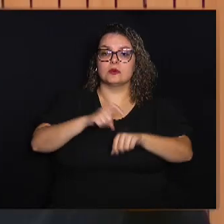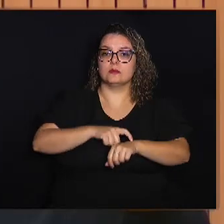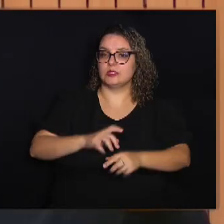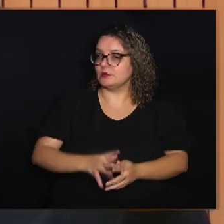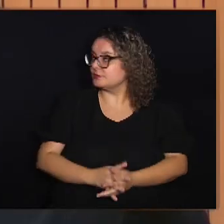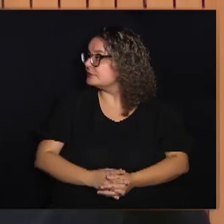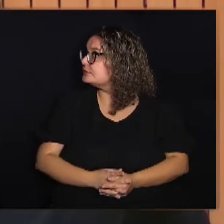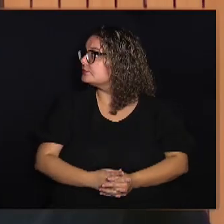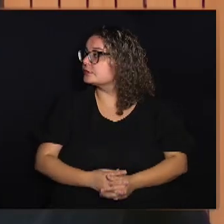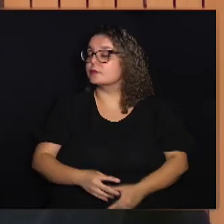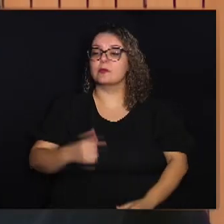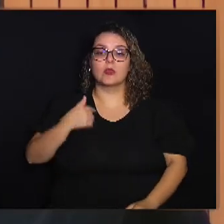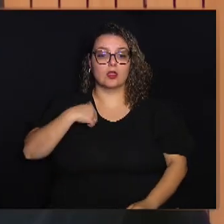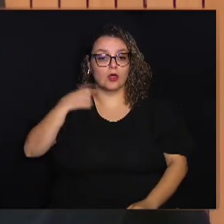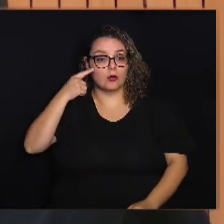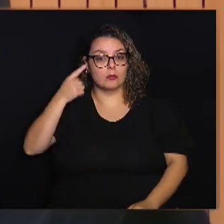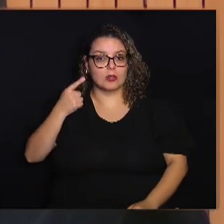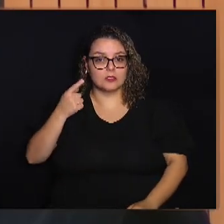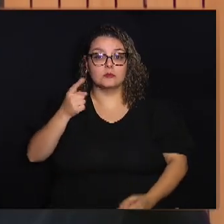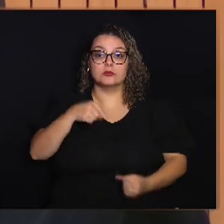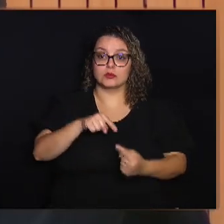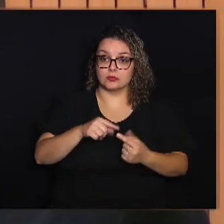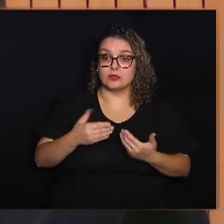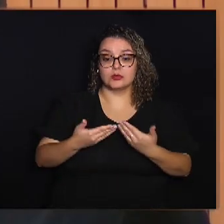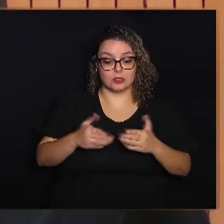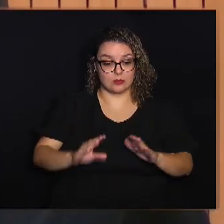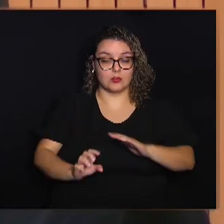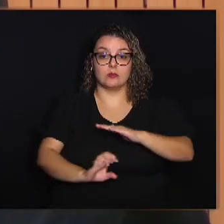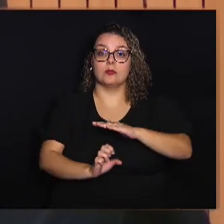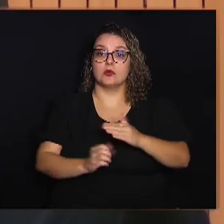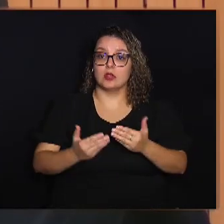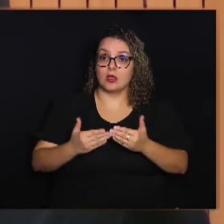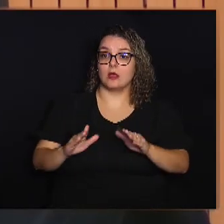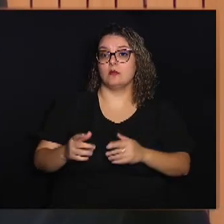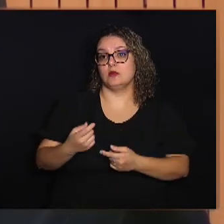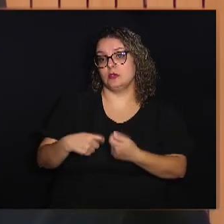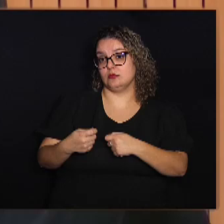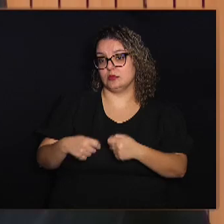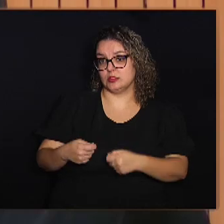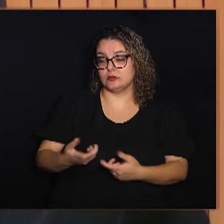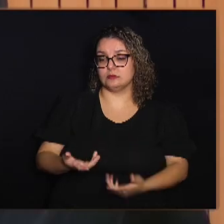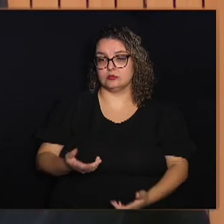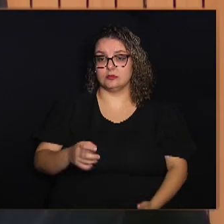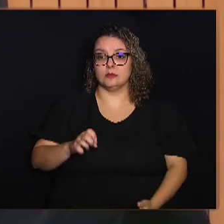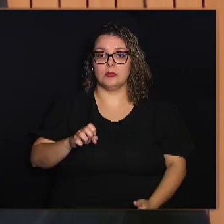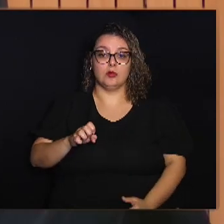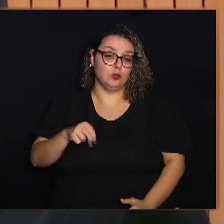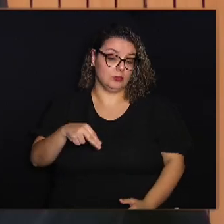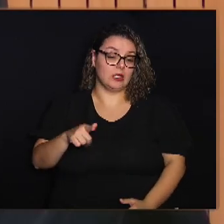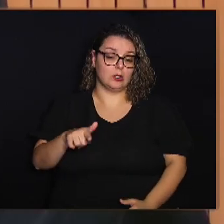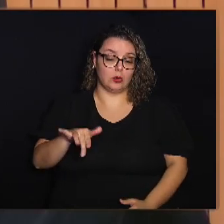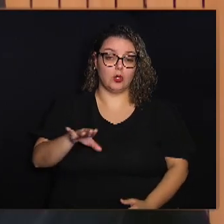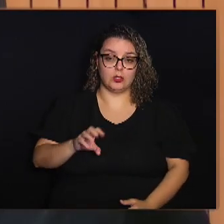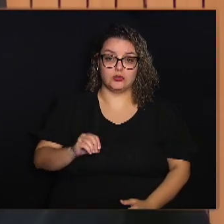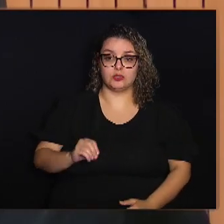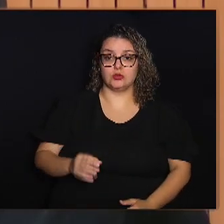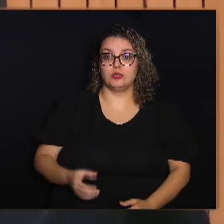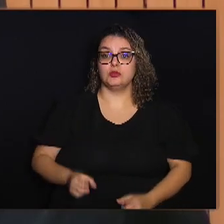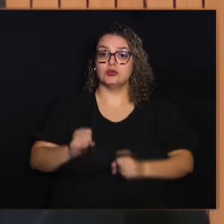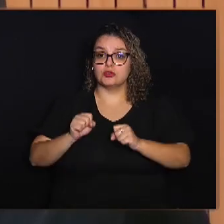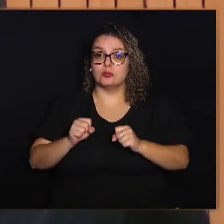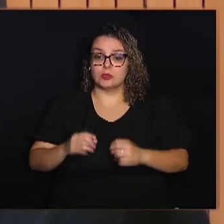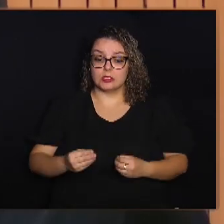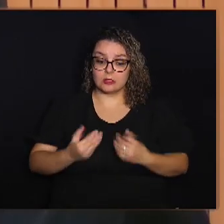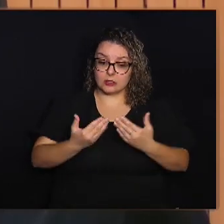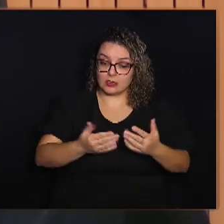esse é o objetivo de abrir uma empresa, abrir um negócio, de você poder levar